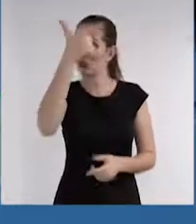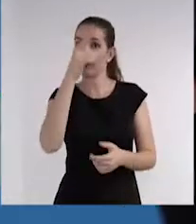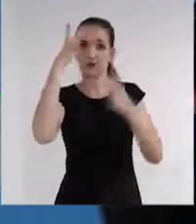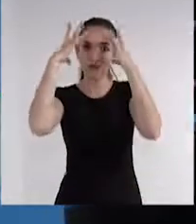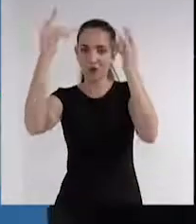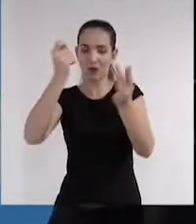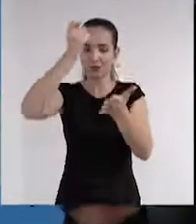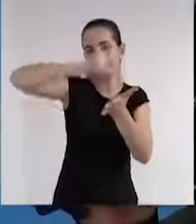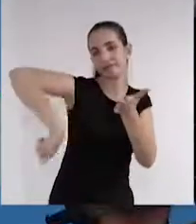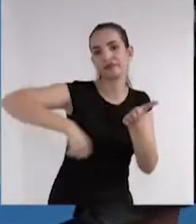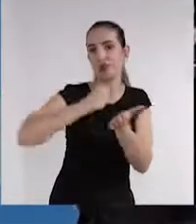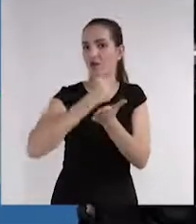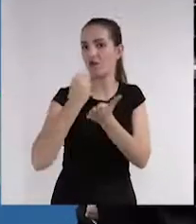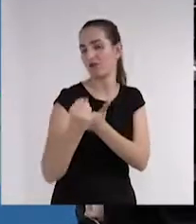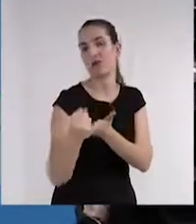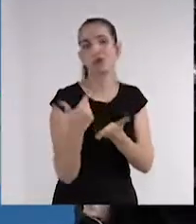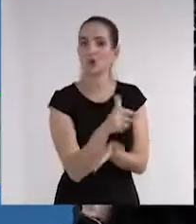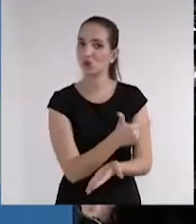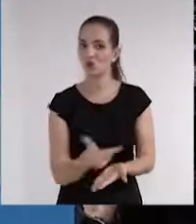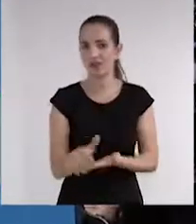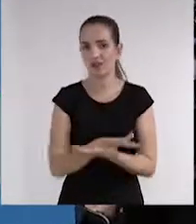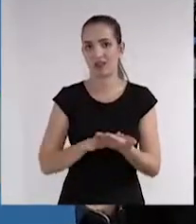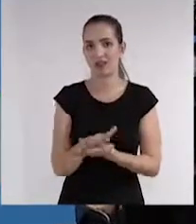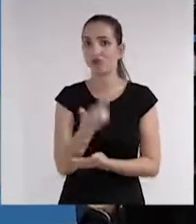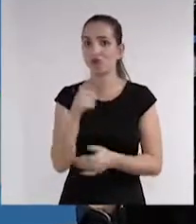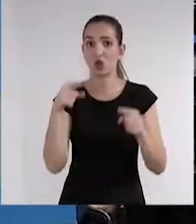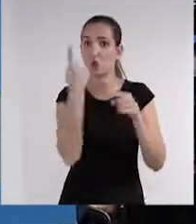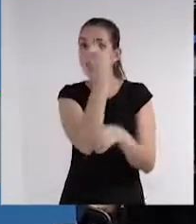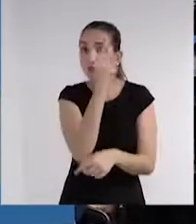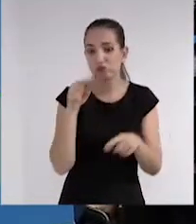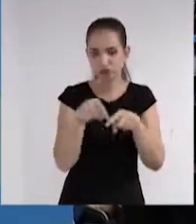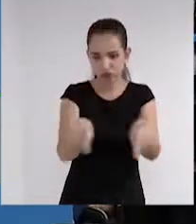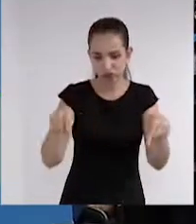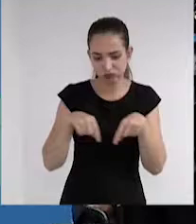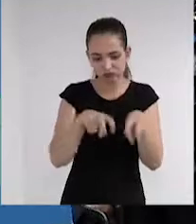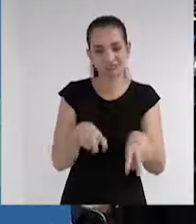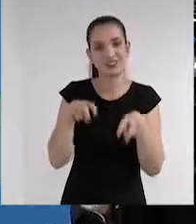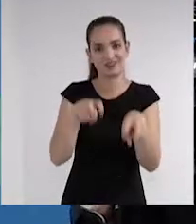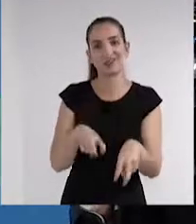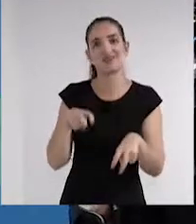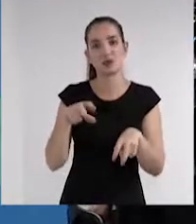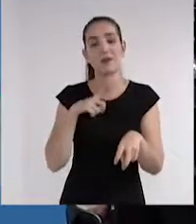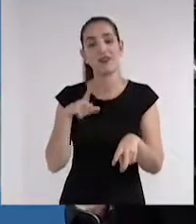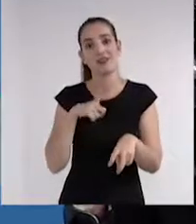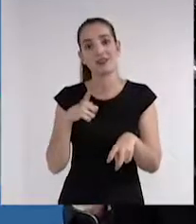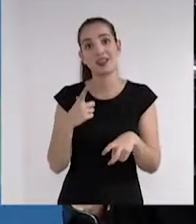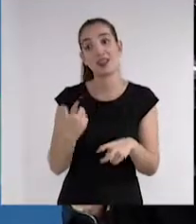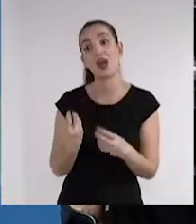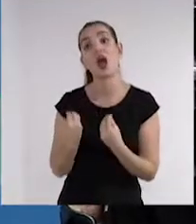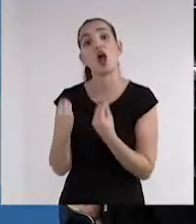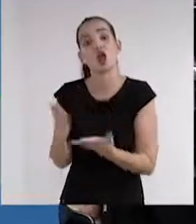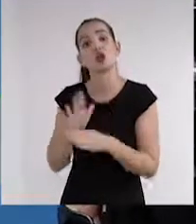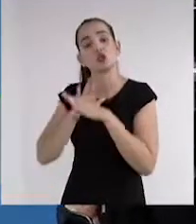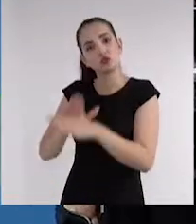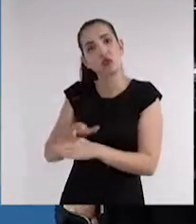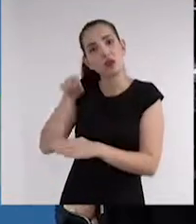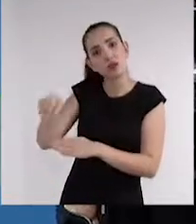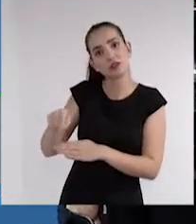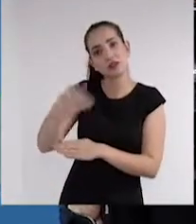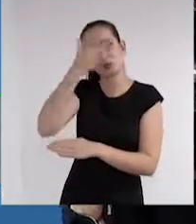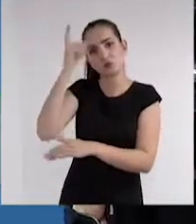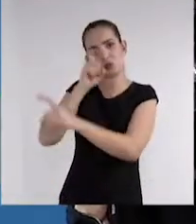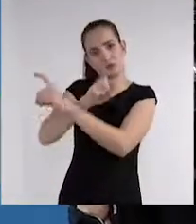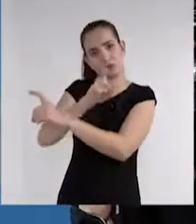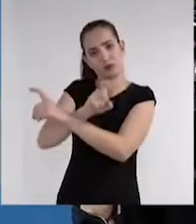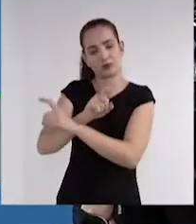fez georreferenciamento e nem um sítio para escriturar nenhum assentado. Então, o que se coloca aqui não é a